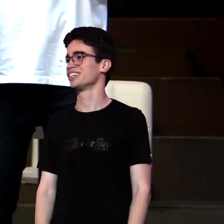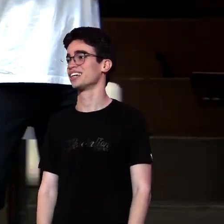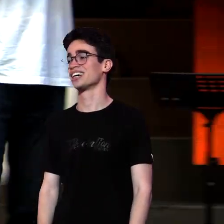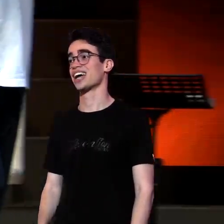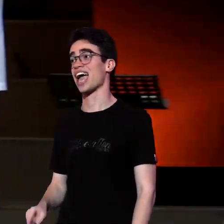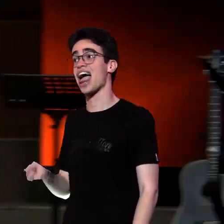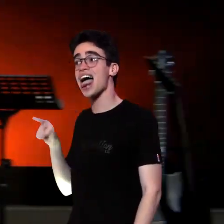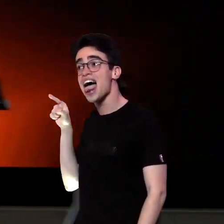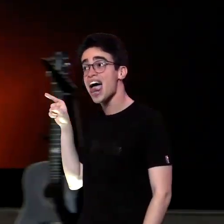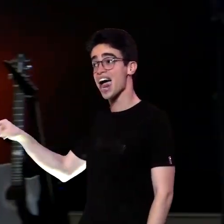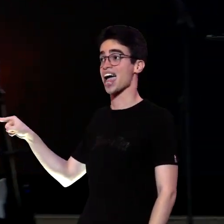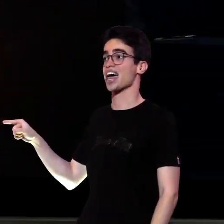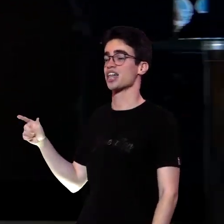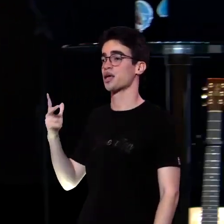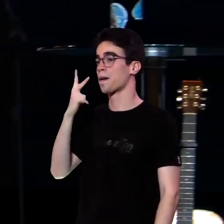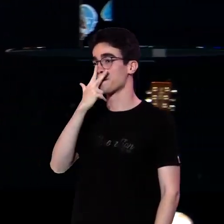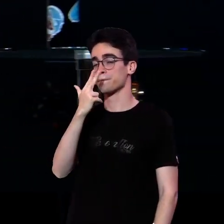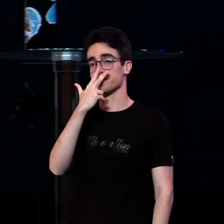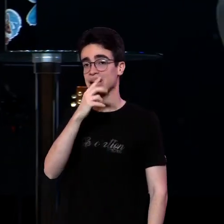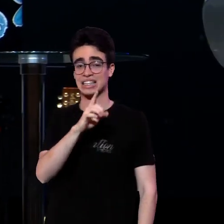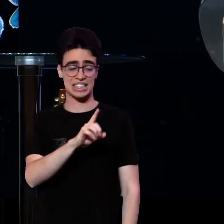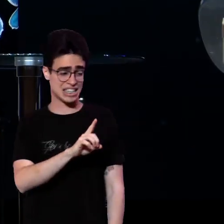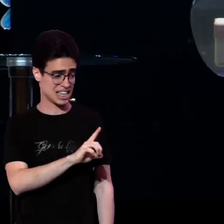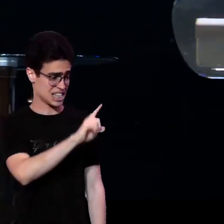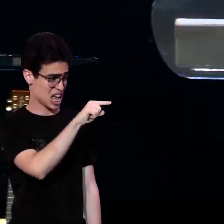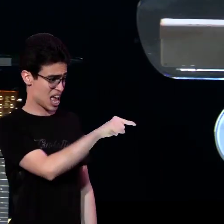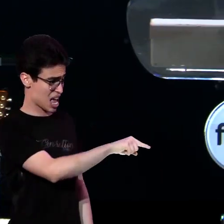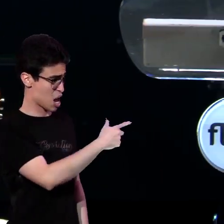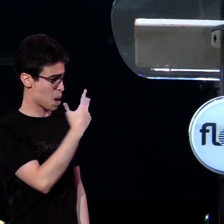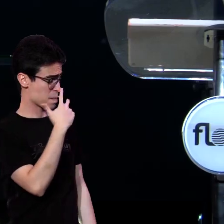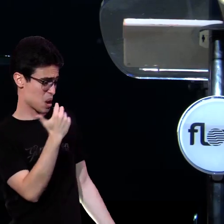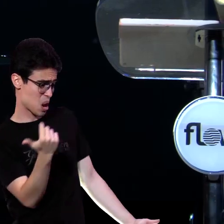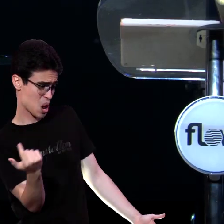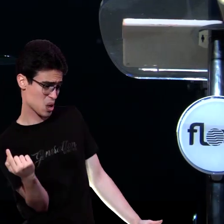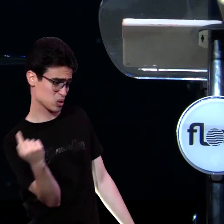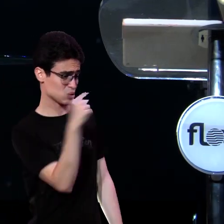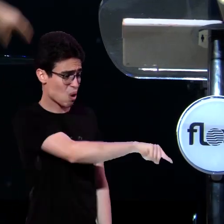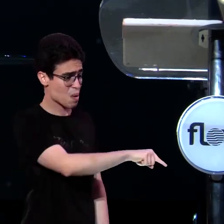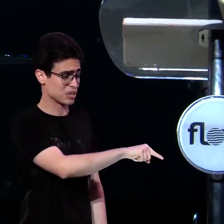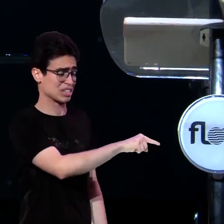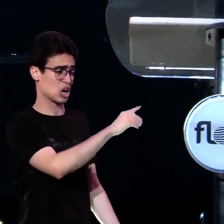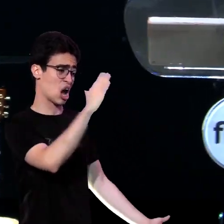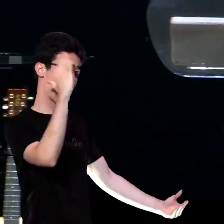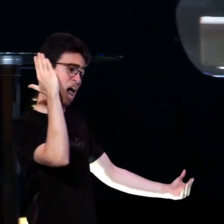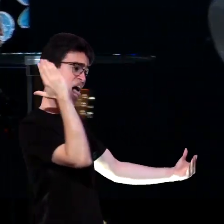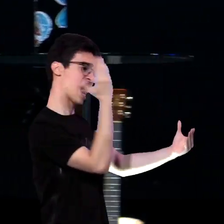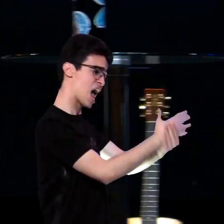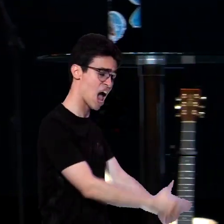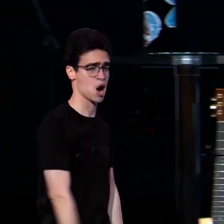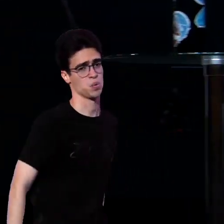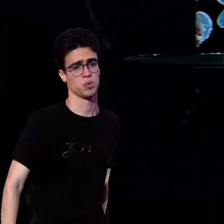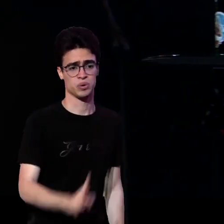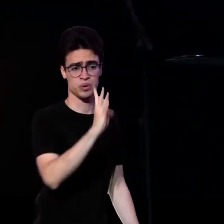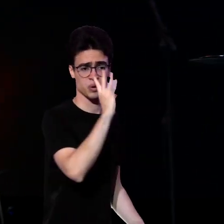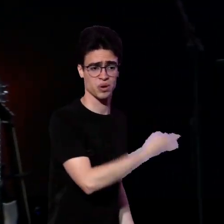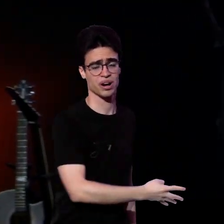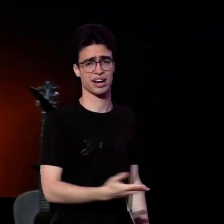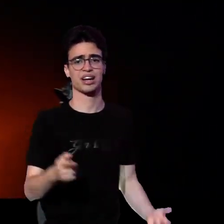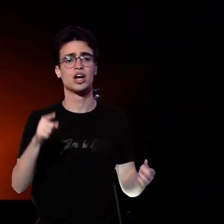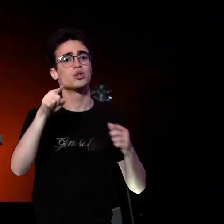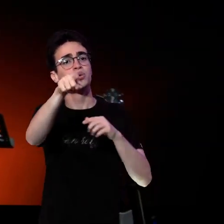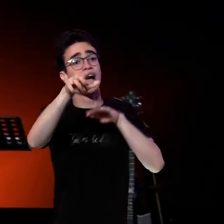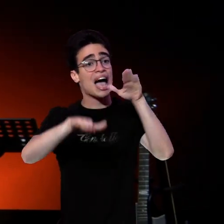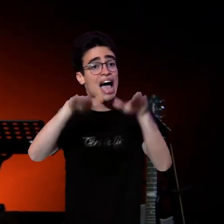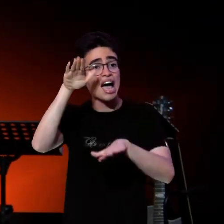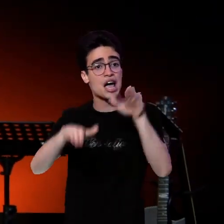Ele começa a colocar Deus no lugar de réu. Talvez você venha aqui hoje e está colocando Deus